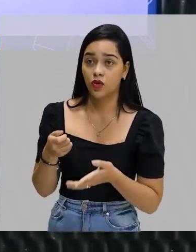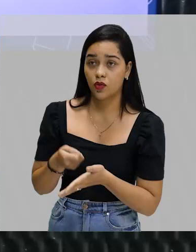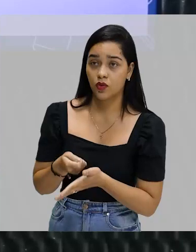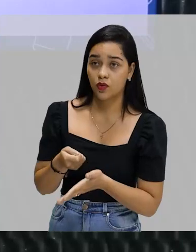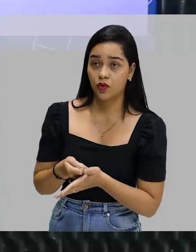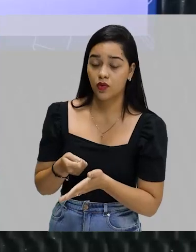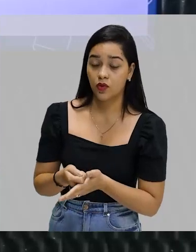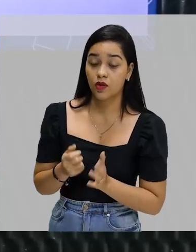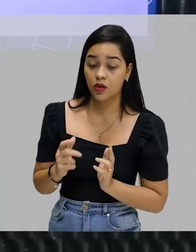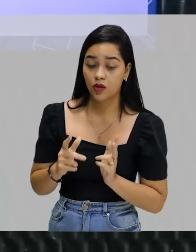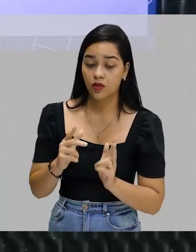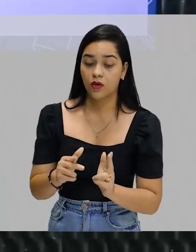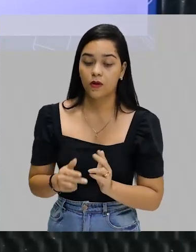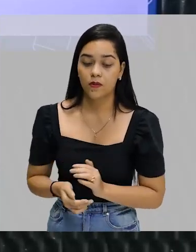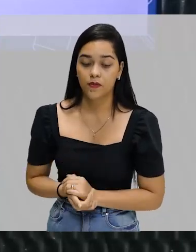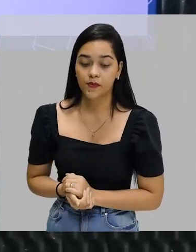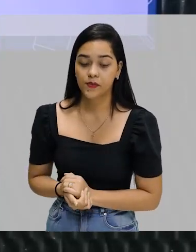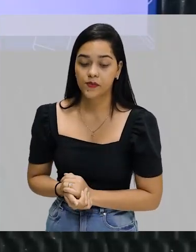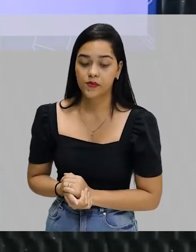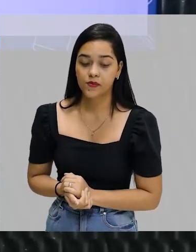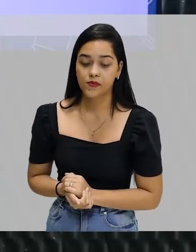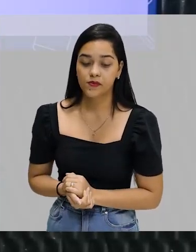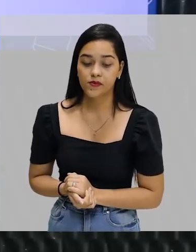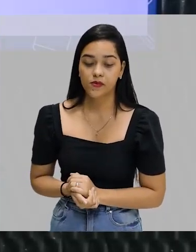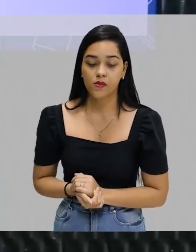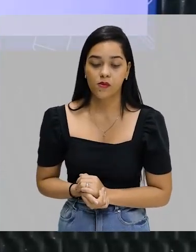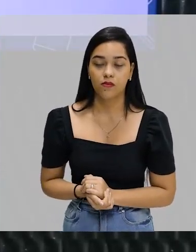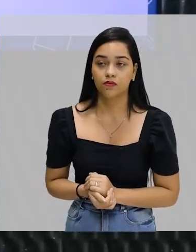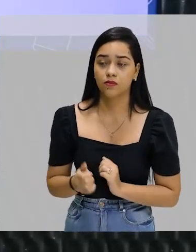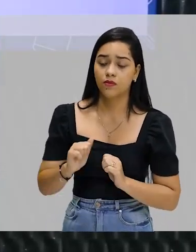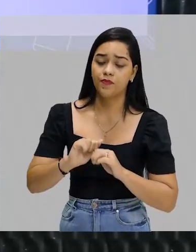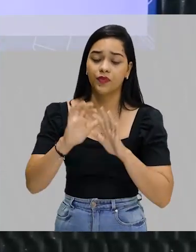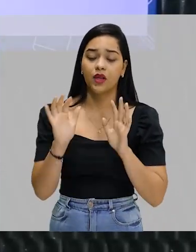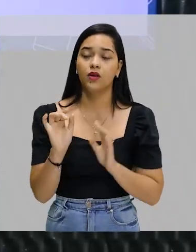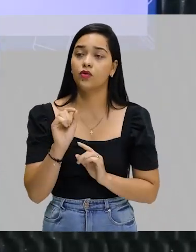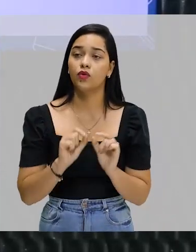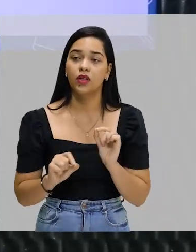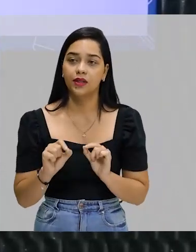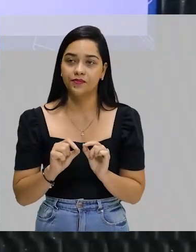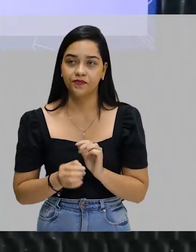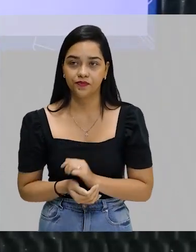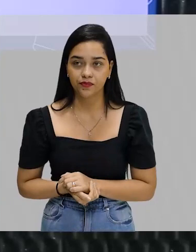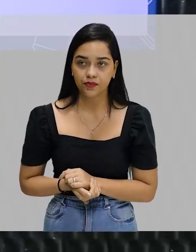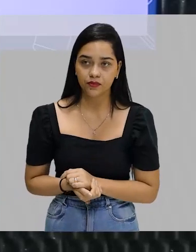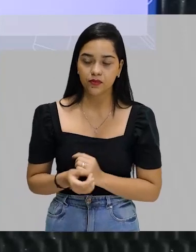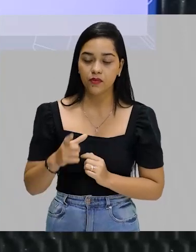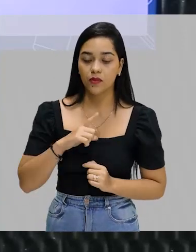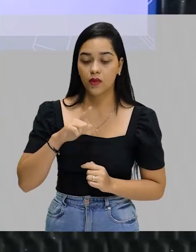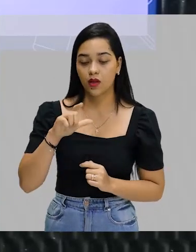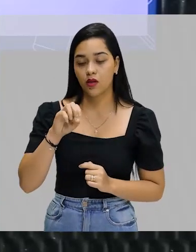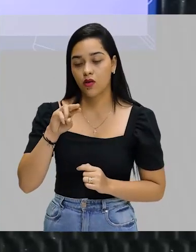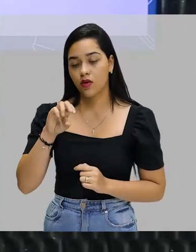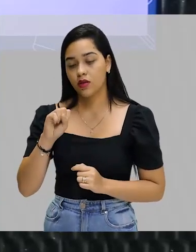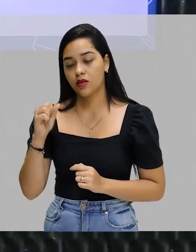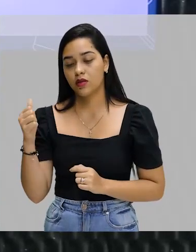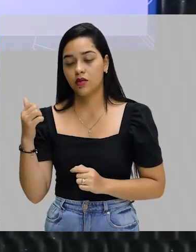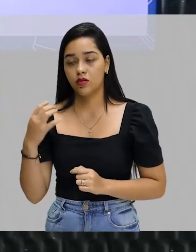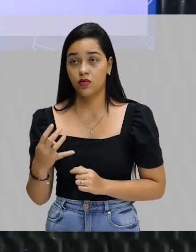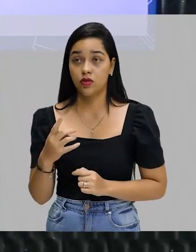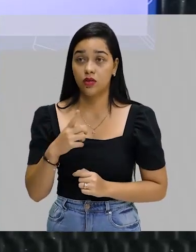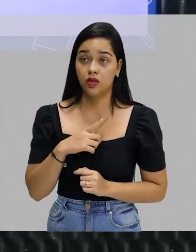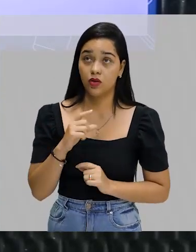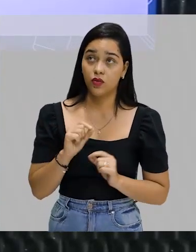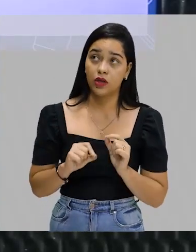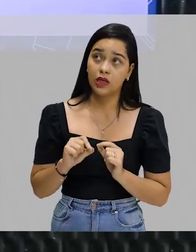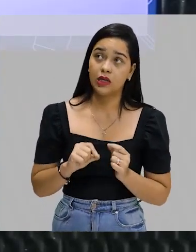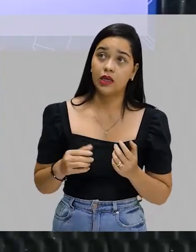corte todo mundo a fazer isso. Século 17. Deixar claro uma coisa, né? Sobre o Luís XIV, ele era um digamos